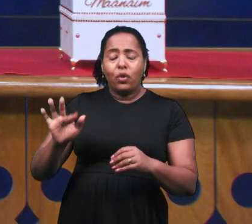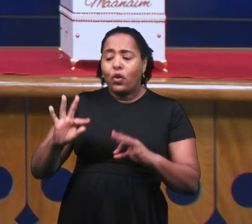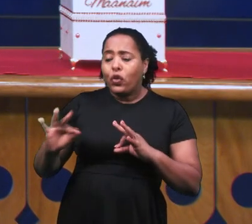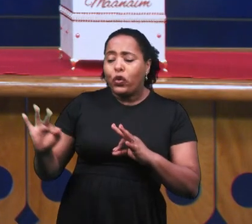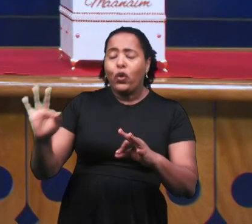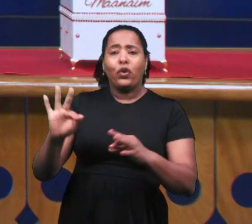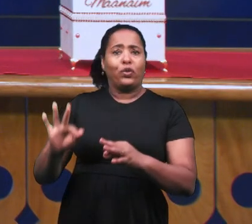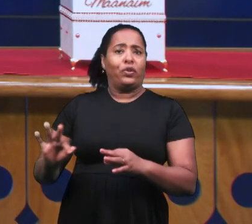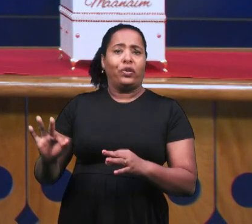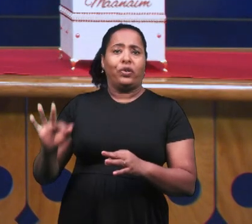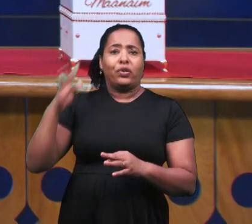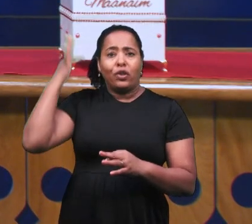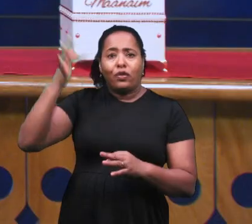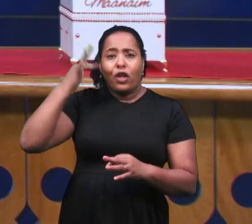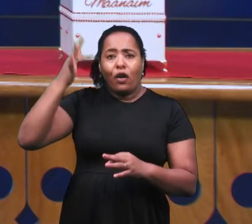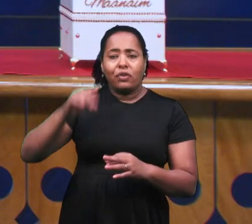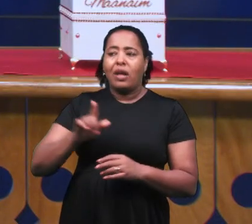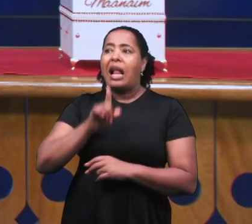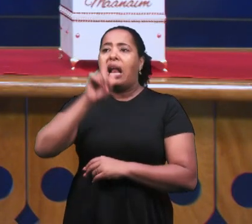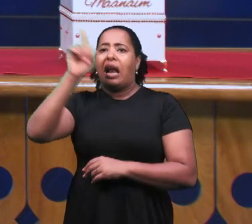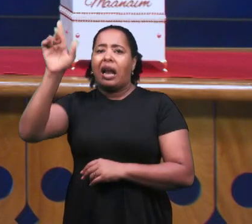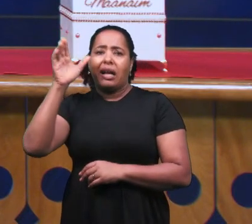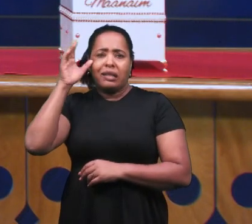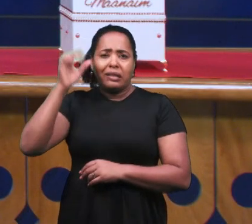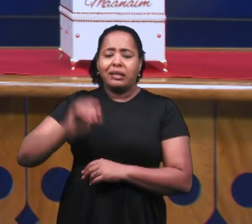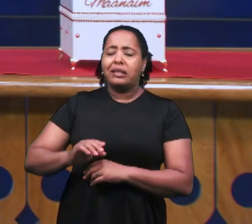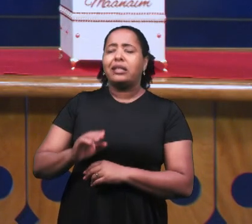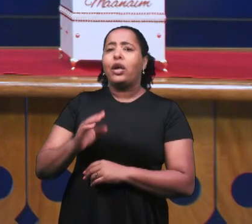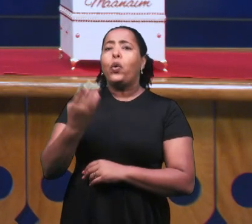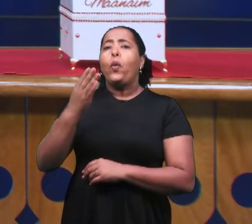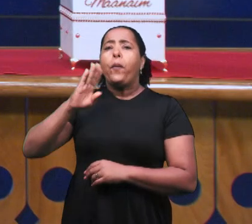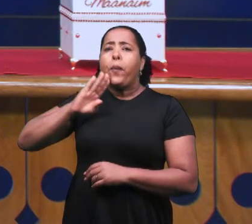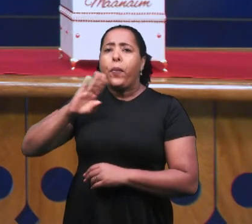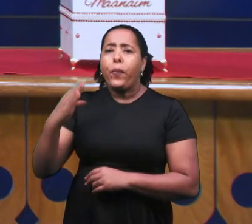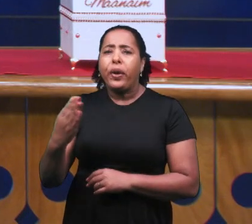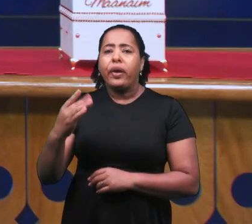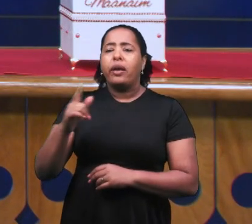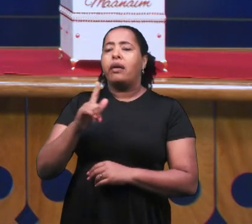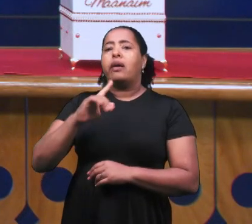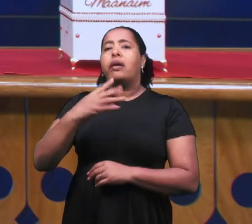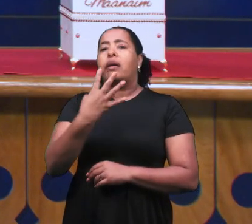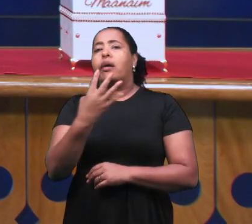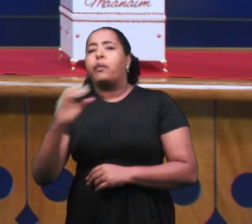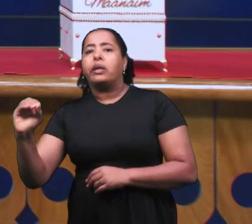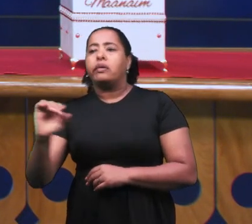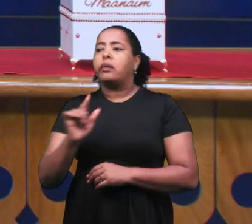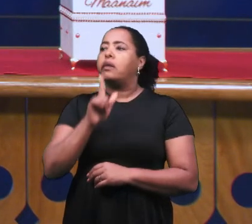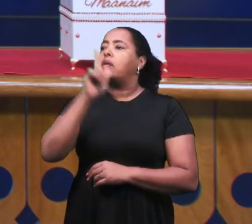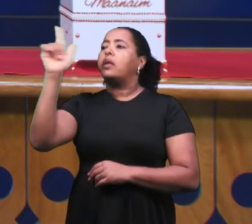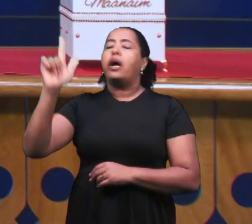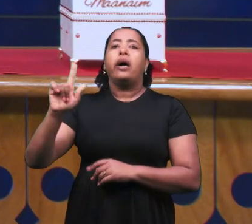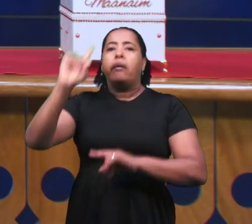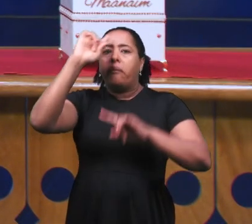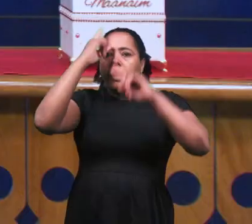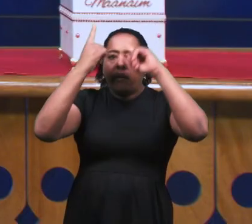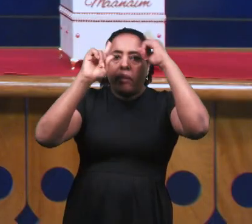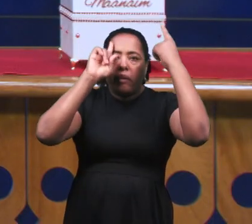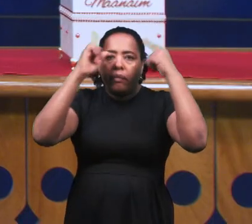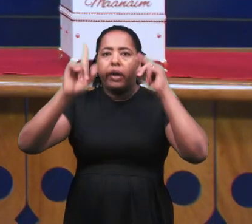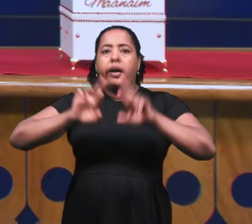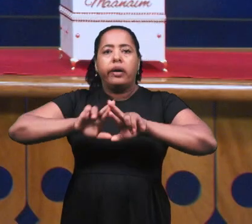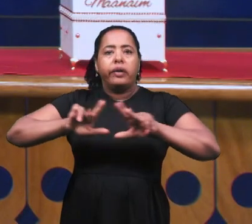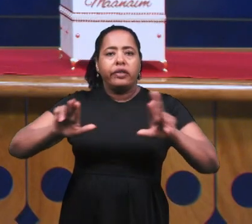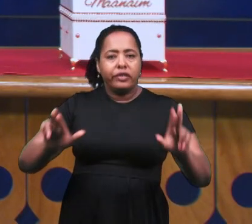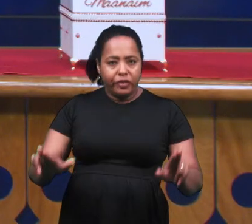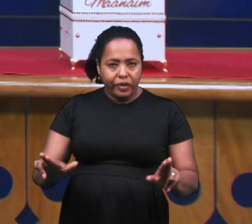filósofos. A China tem 1 bilhão e 400, a Índia tem mais outro 1 bilhão e 400, cada um com uma ideia. Então, ele